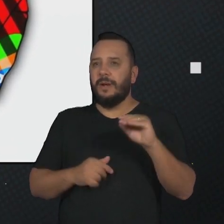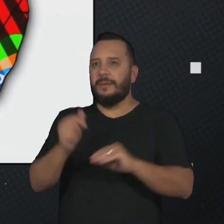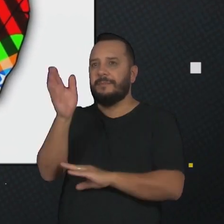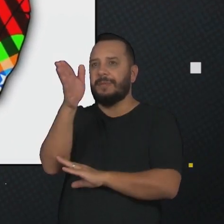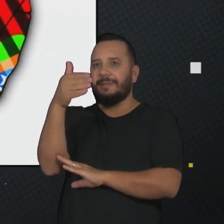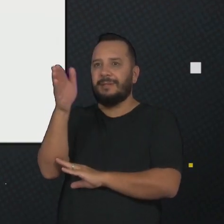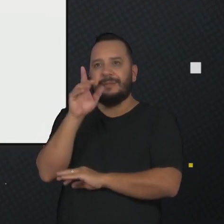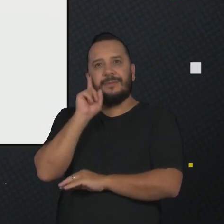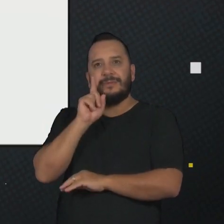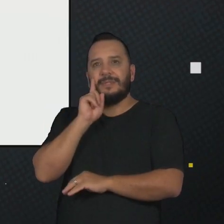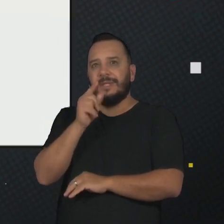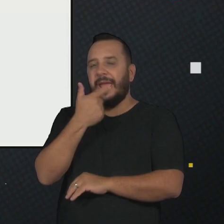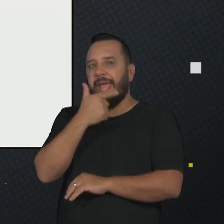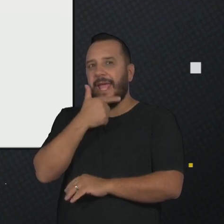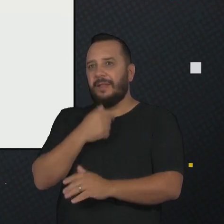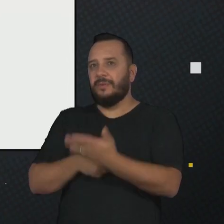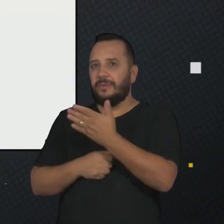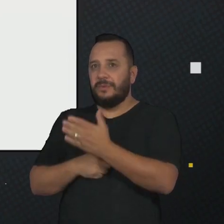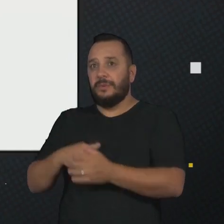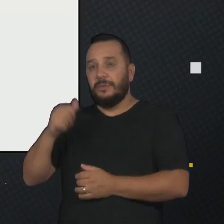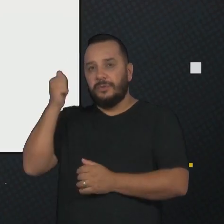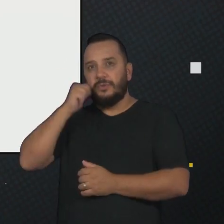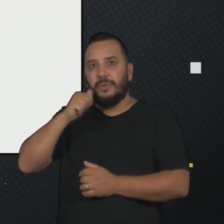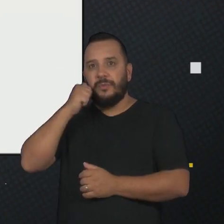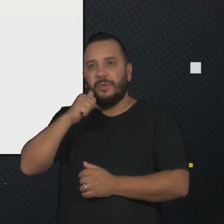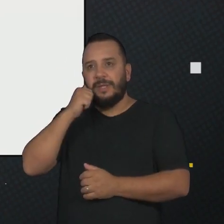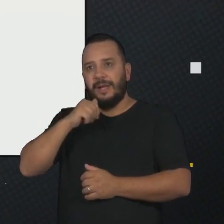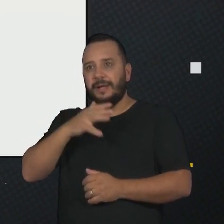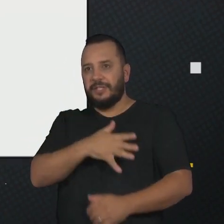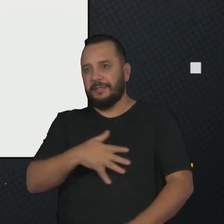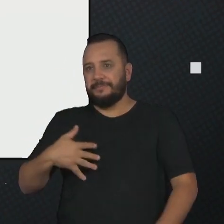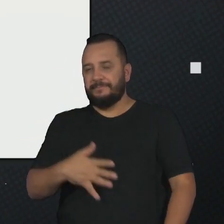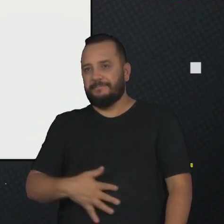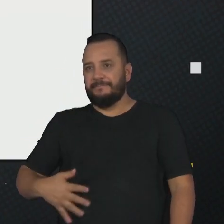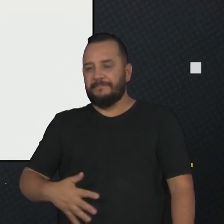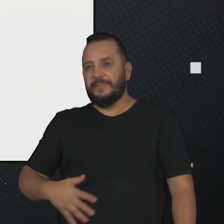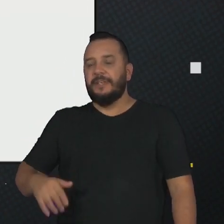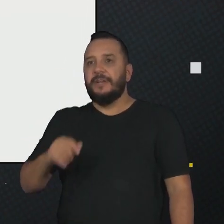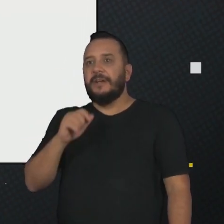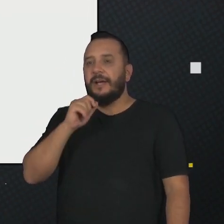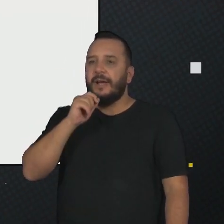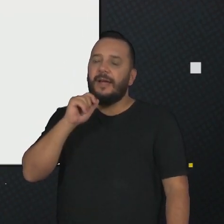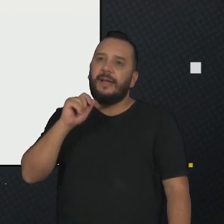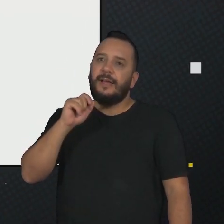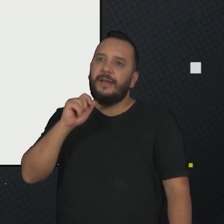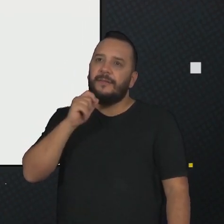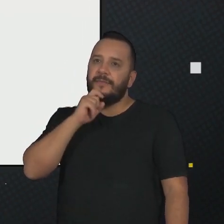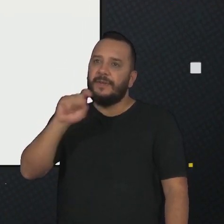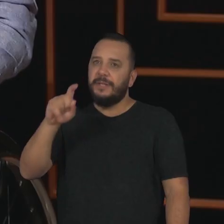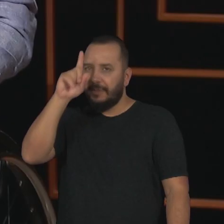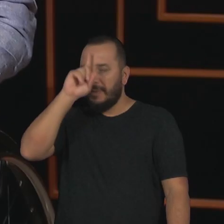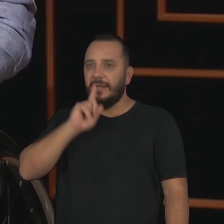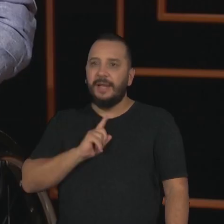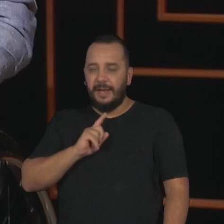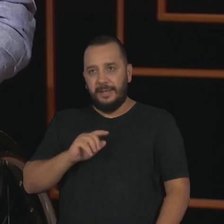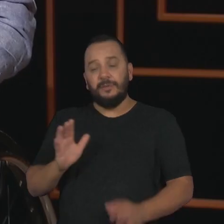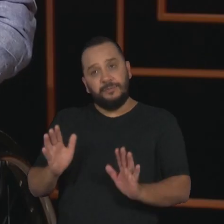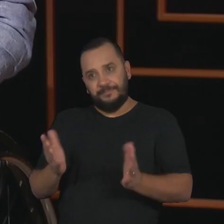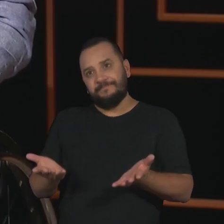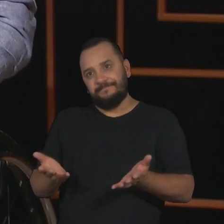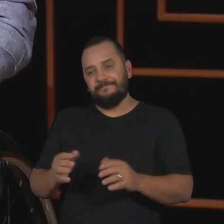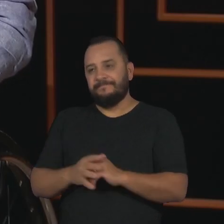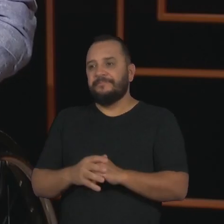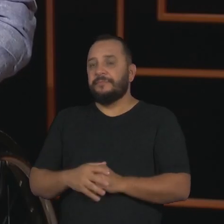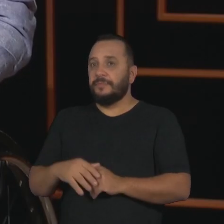rindo de uma mulher listada de verde e amarelo com cabelo azul e estrelinhas brancas. O 1, 2, 3